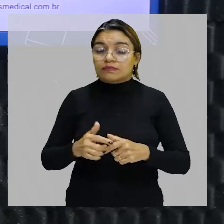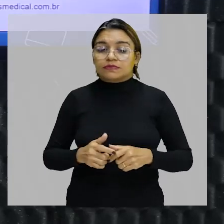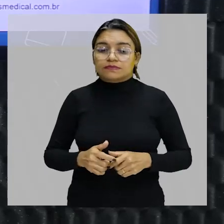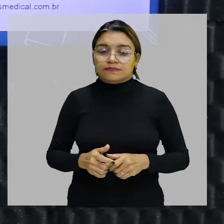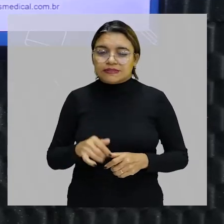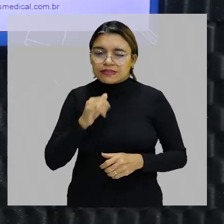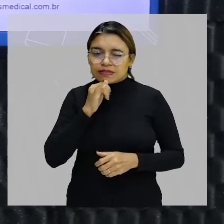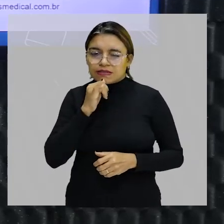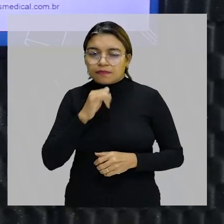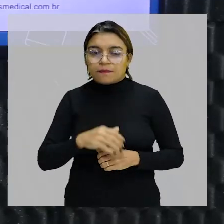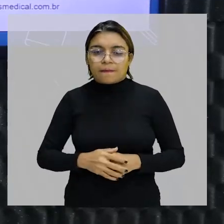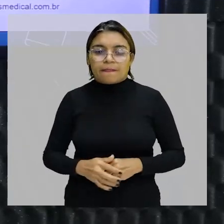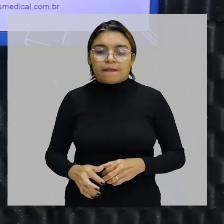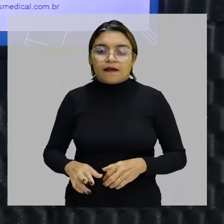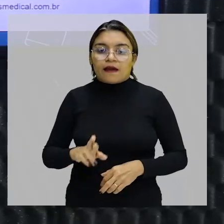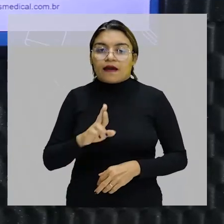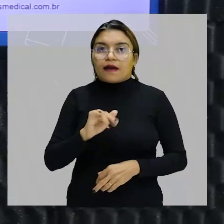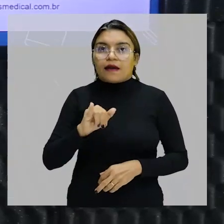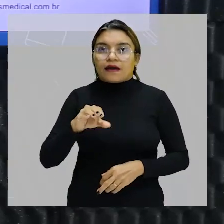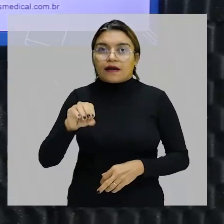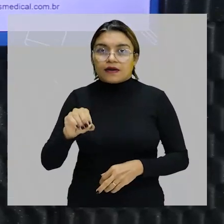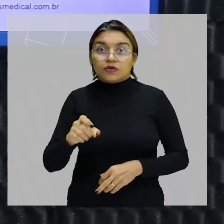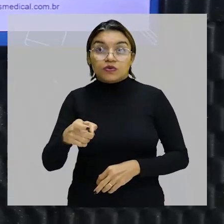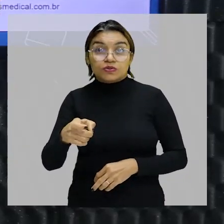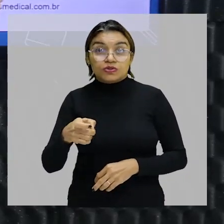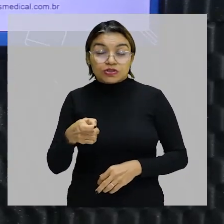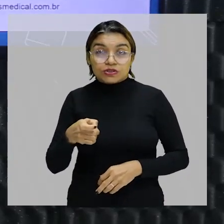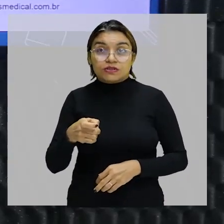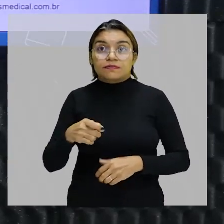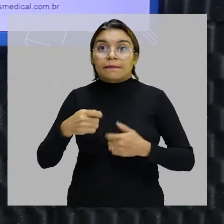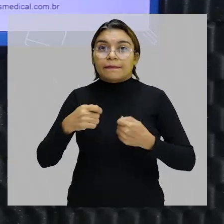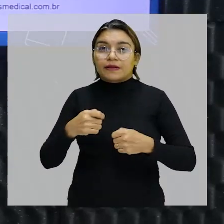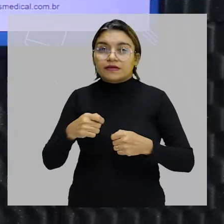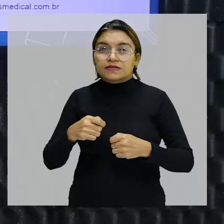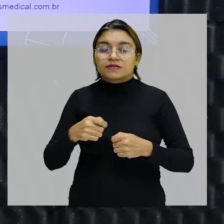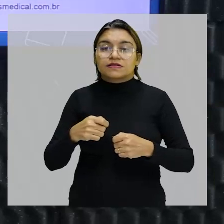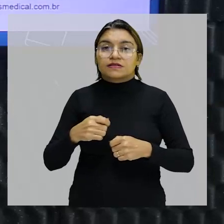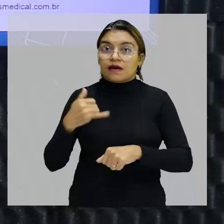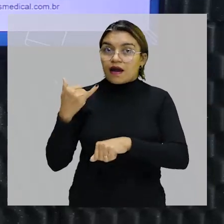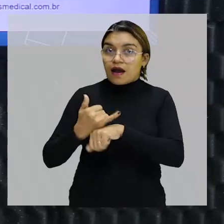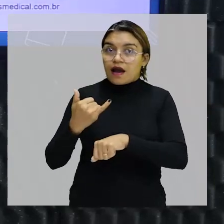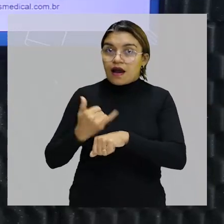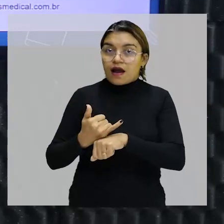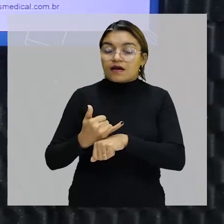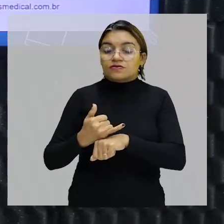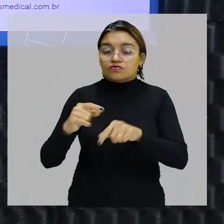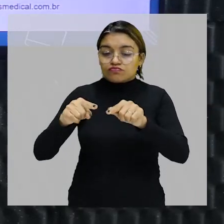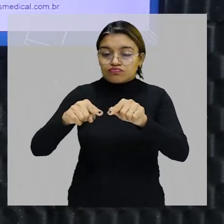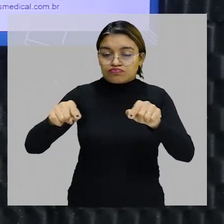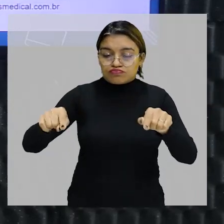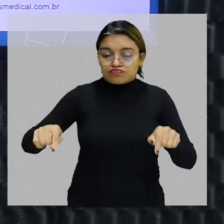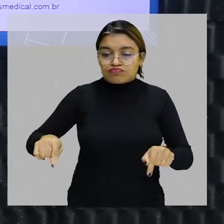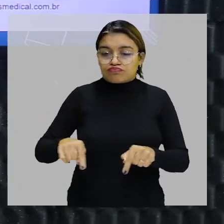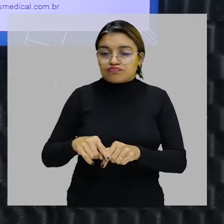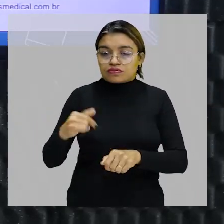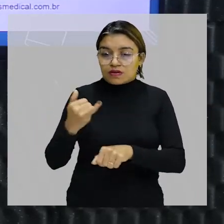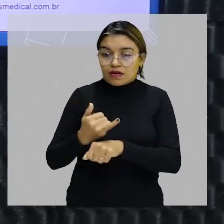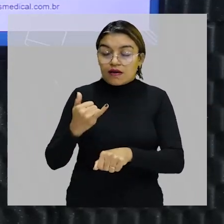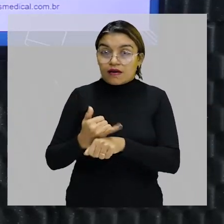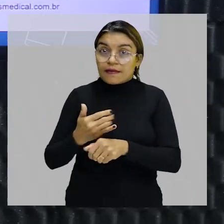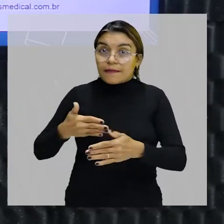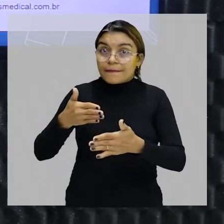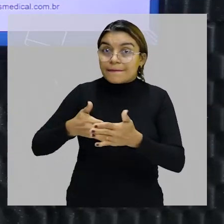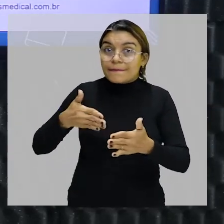raios-x, por exemplo, eu preciso de uma folha de aço, né, de aço para poder barrar os raios-x.